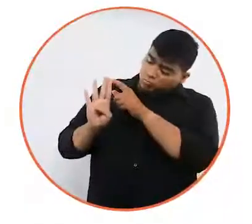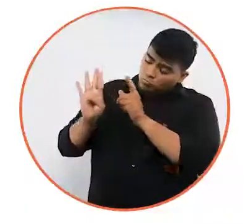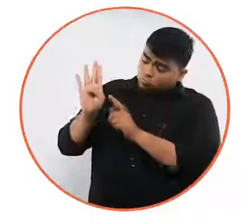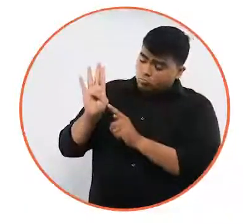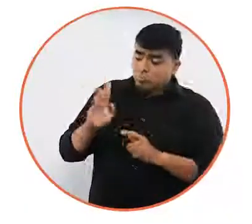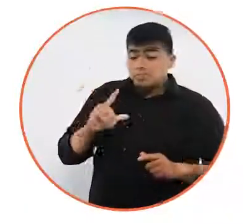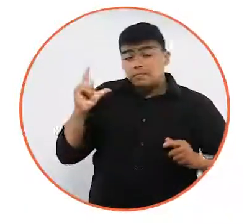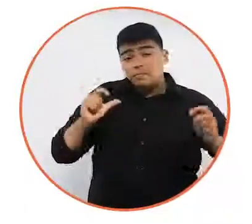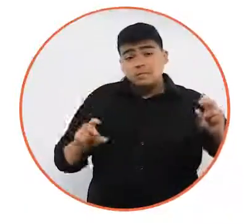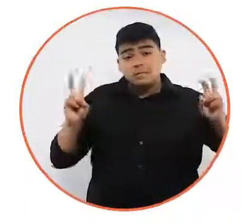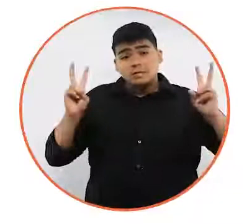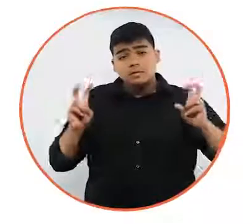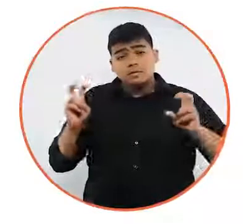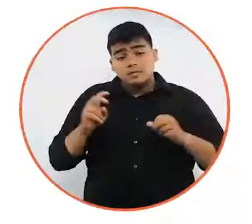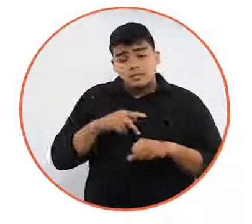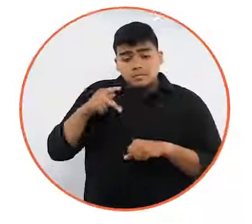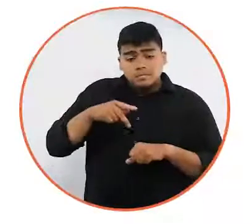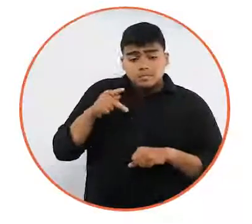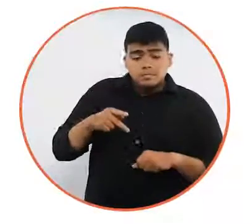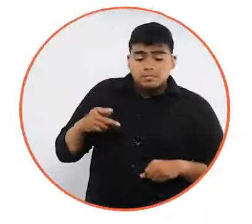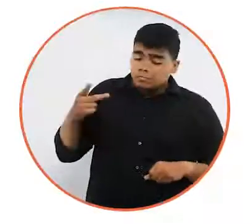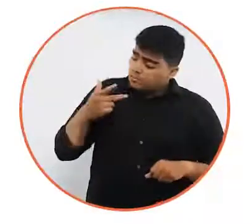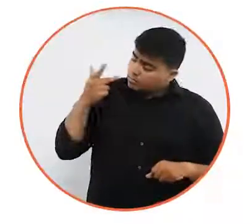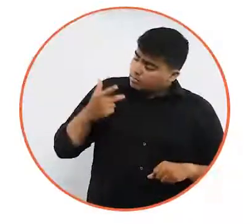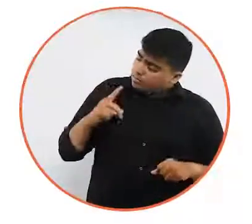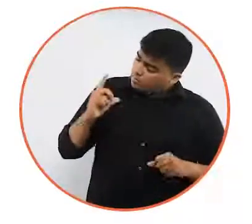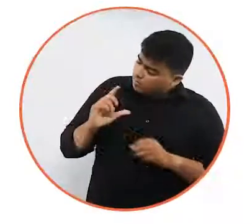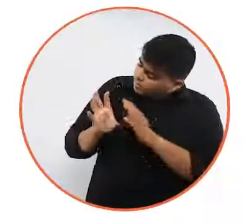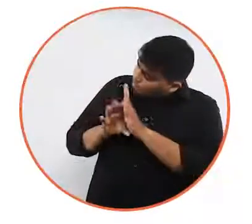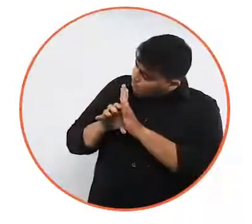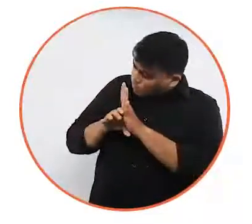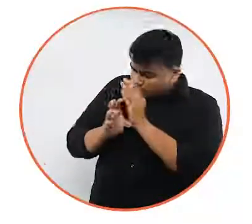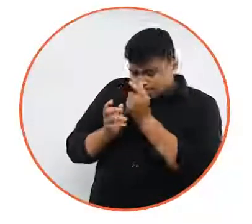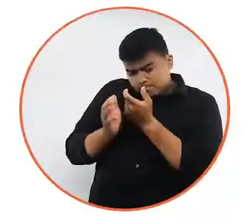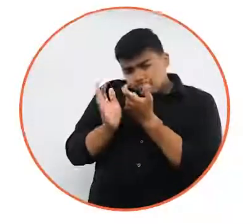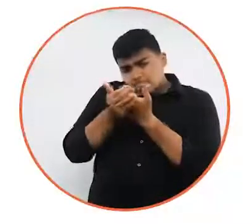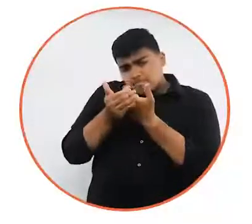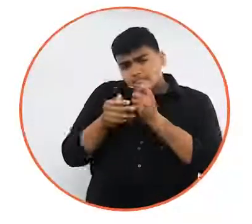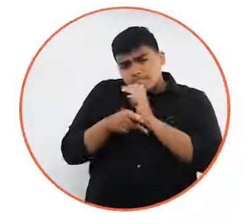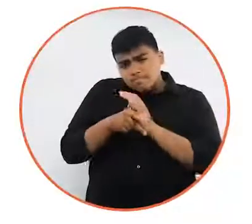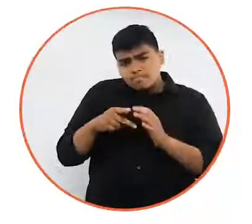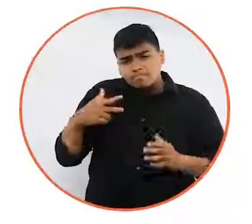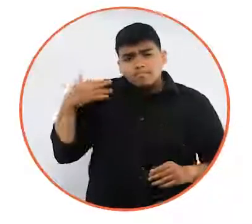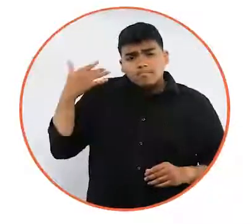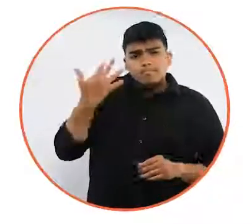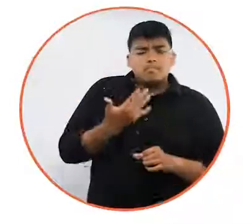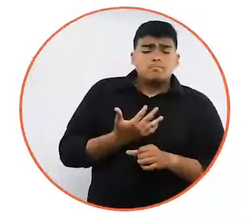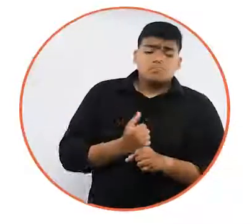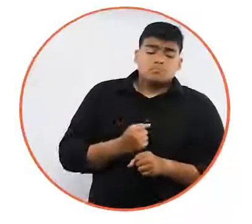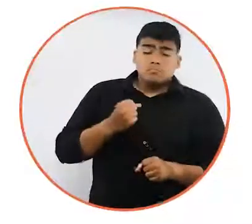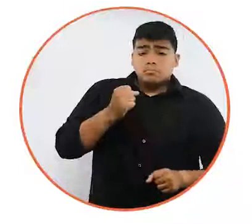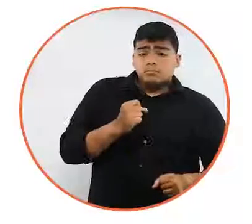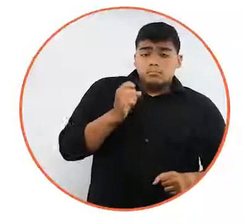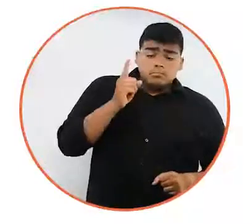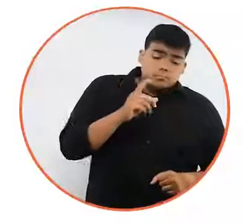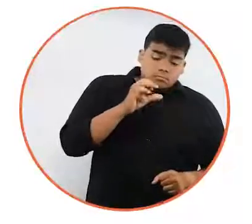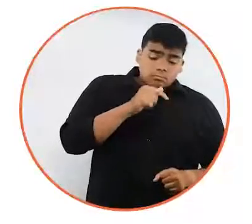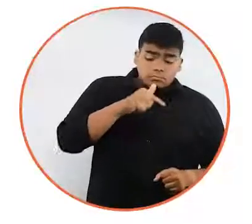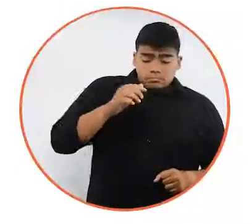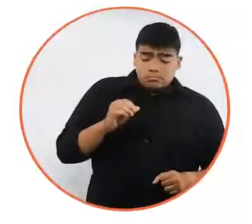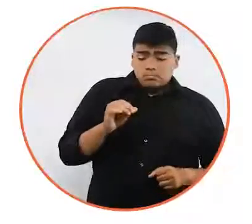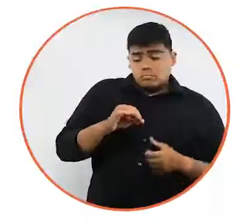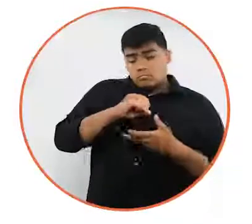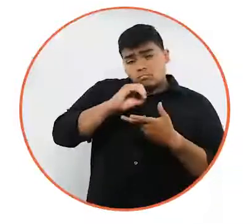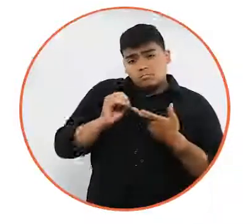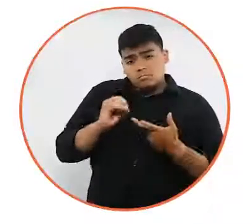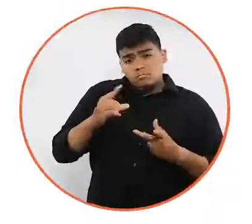Olha só. O título do poema explora a expressividade de termos que representam o conflito do homem do momento histórico vivido pelo